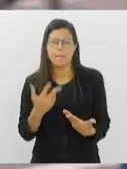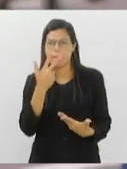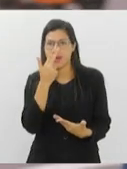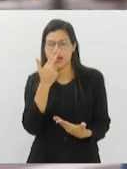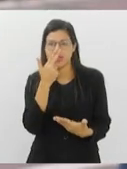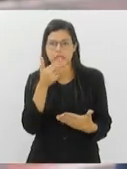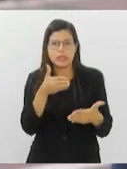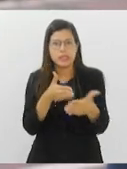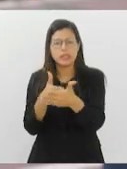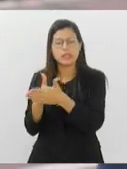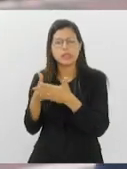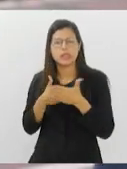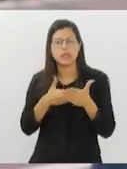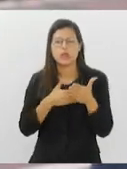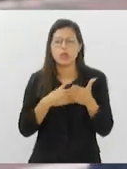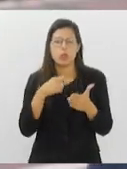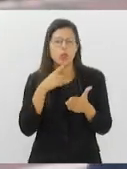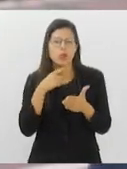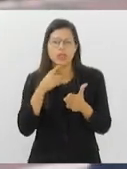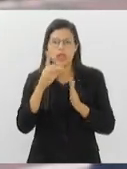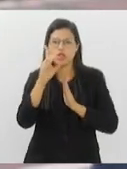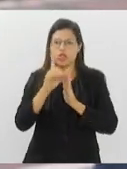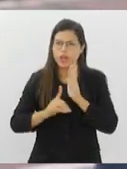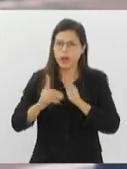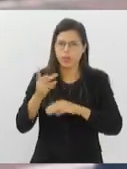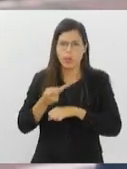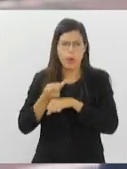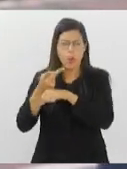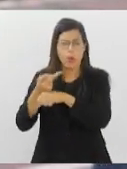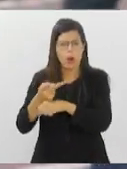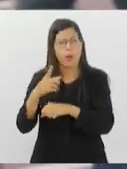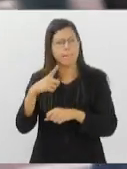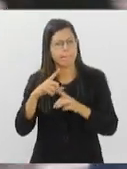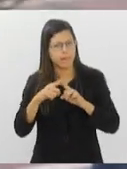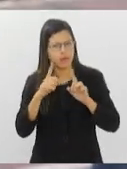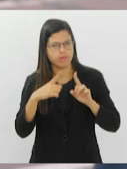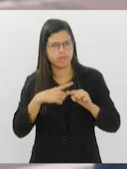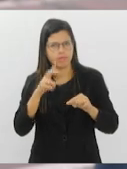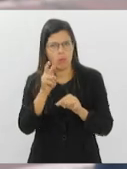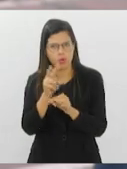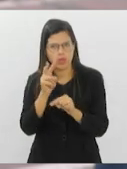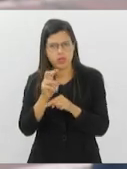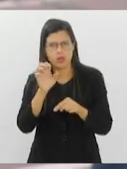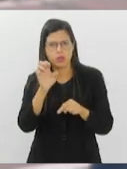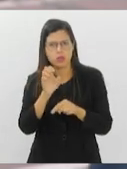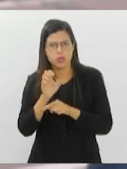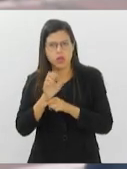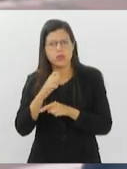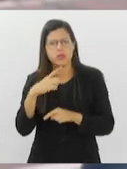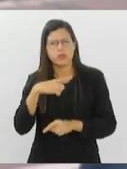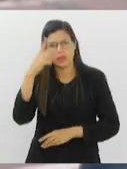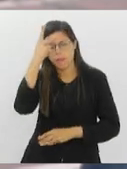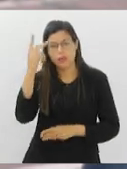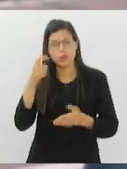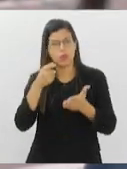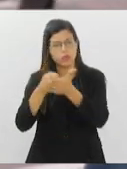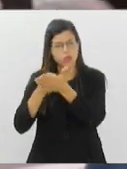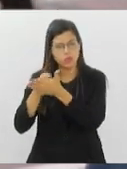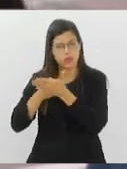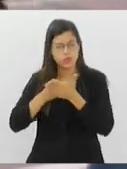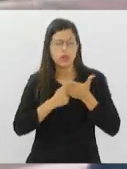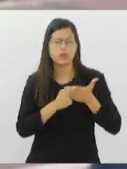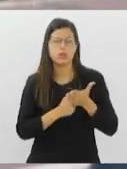privado lá de buscar os seus direitos. Mas tem proteção do Estado, tem gente militando aí para que